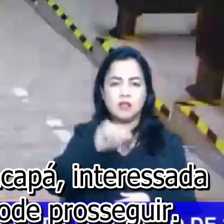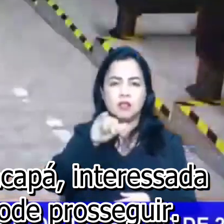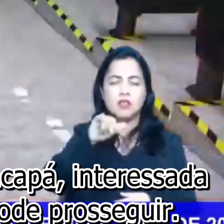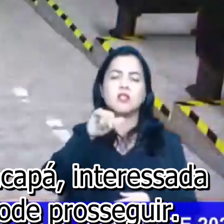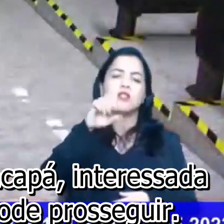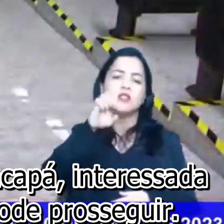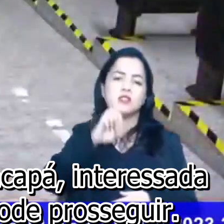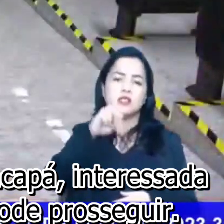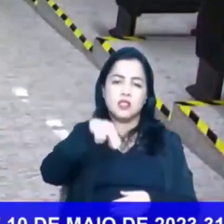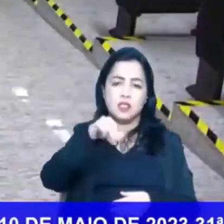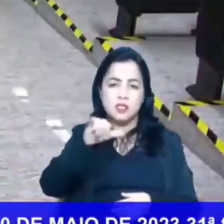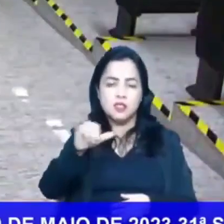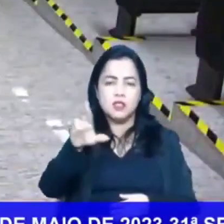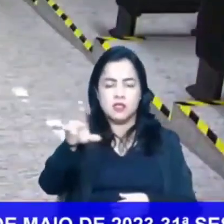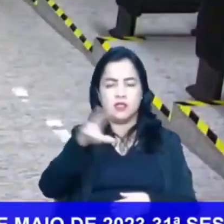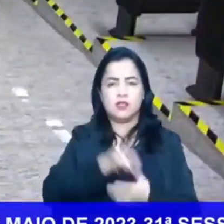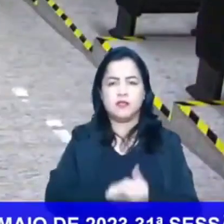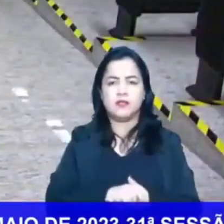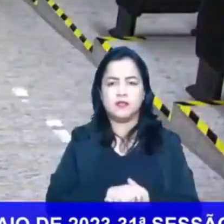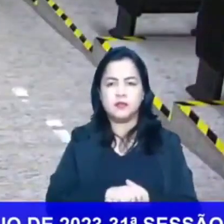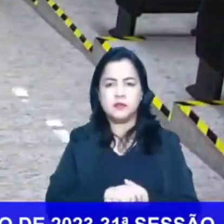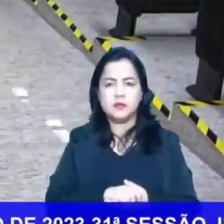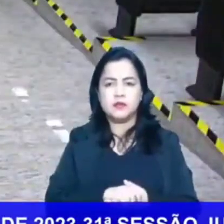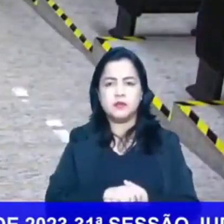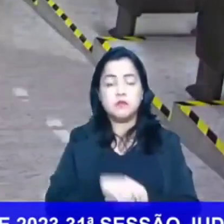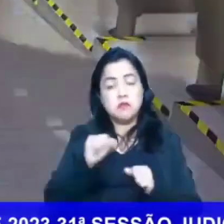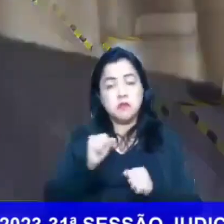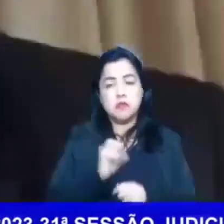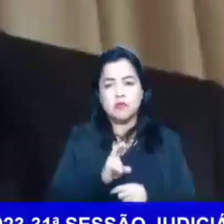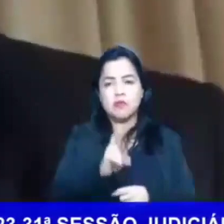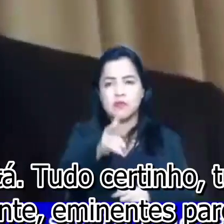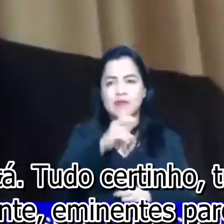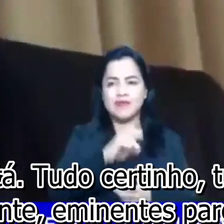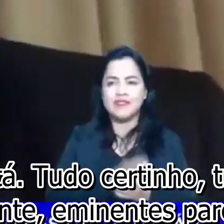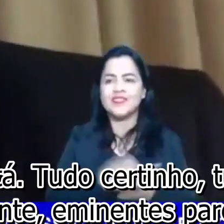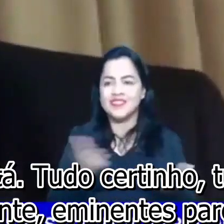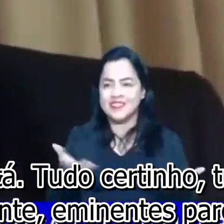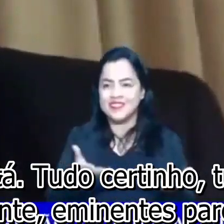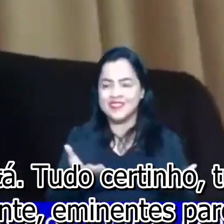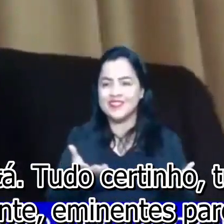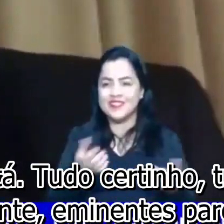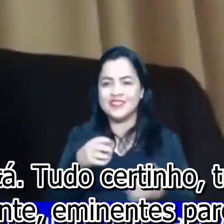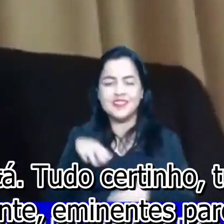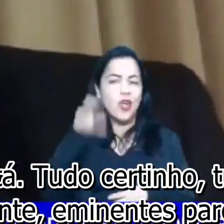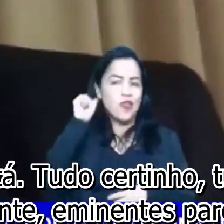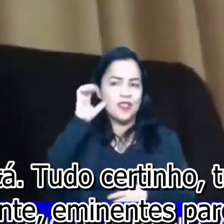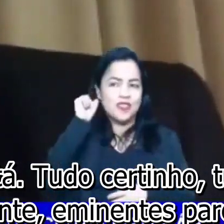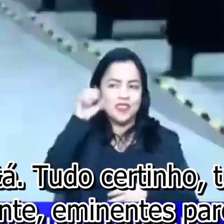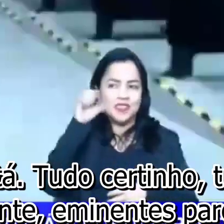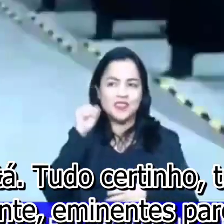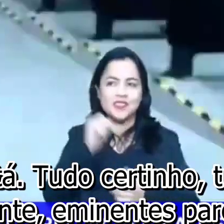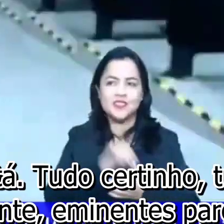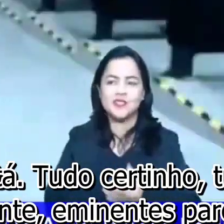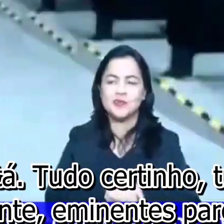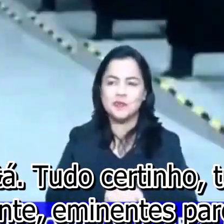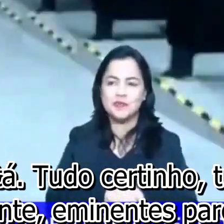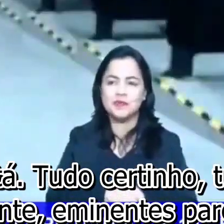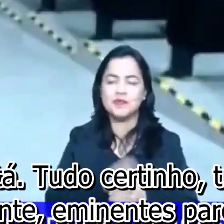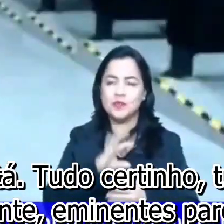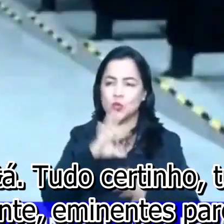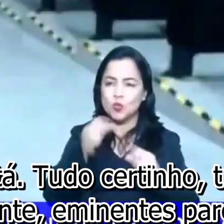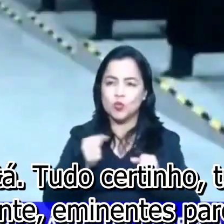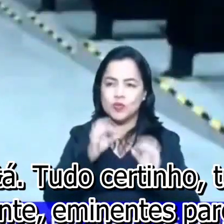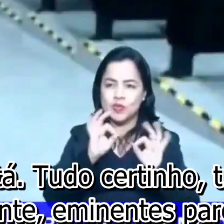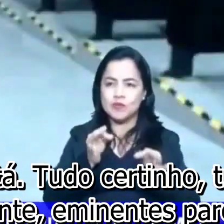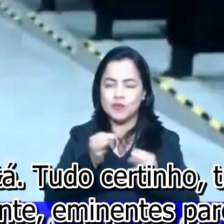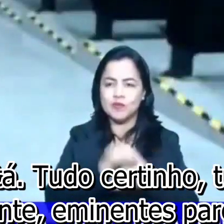pode prosseguir. Imagem ampla do plenário, em vídeo chamada desembargador ouvindo, Paulo né? Madeira. Agora está. Tudo